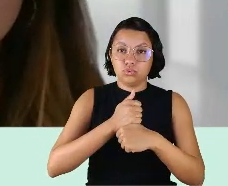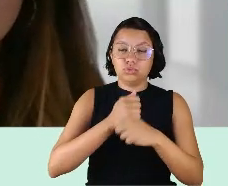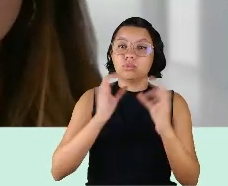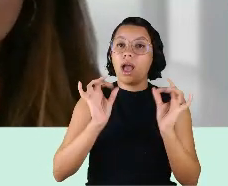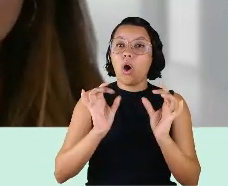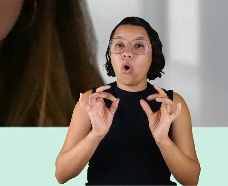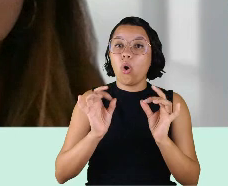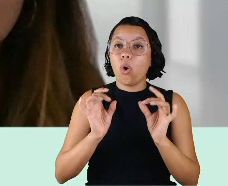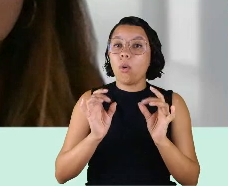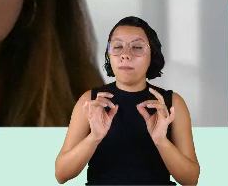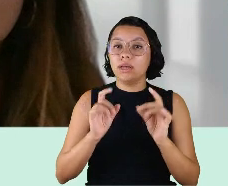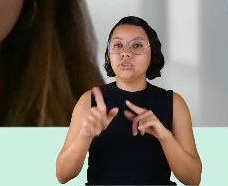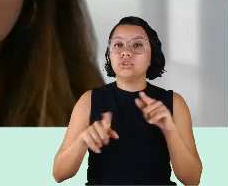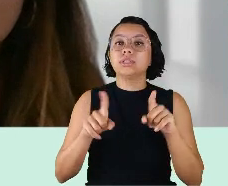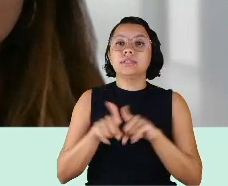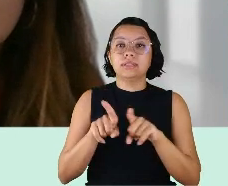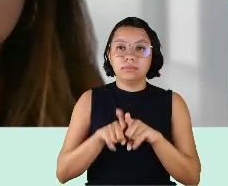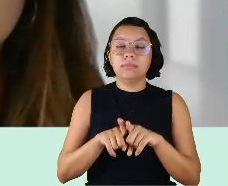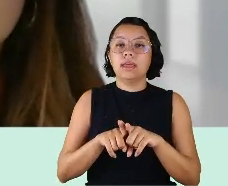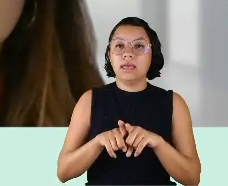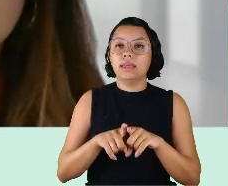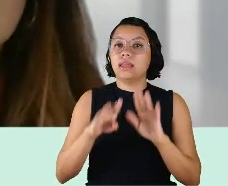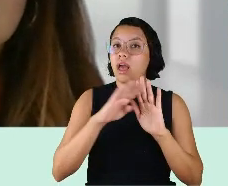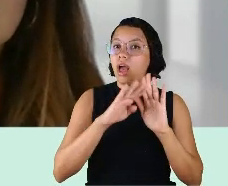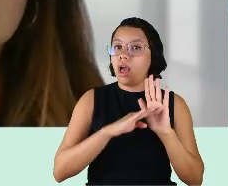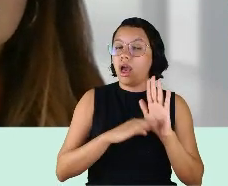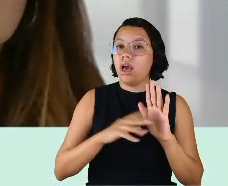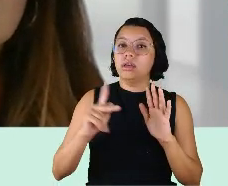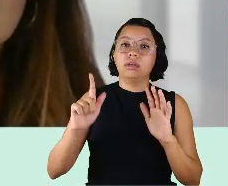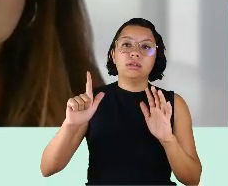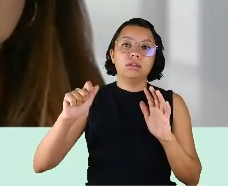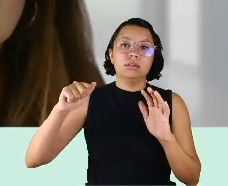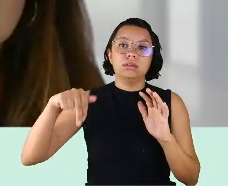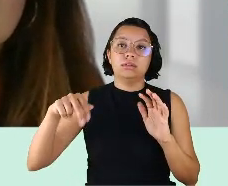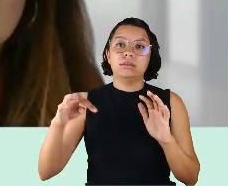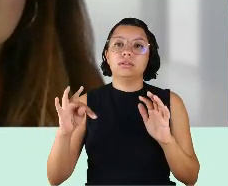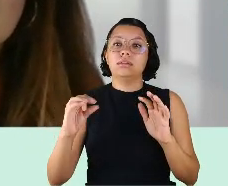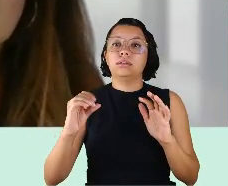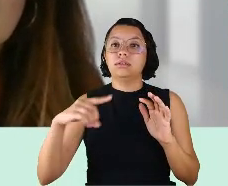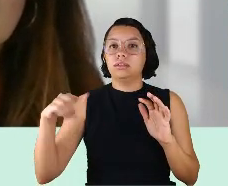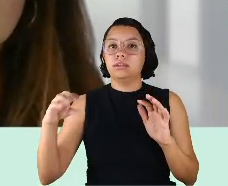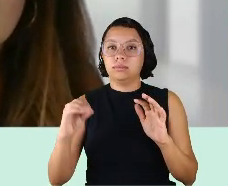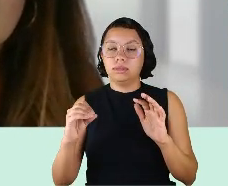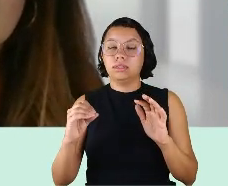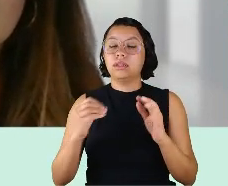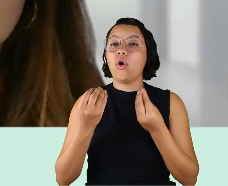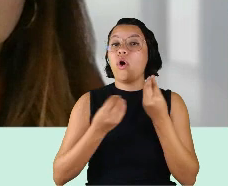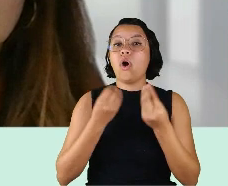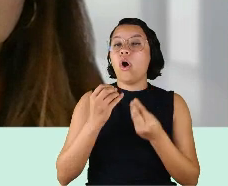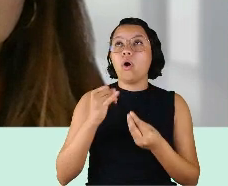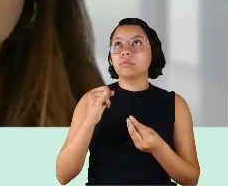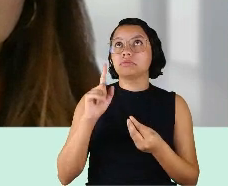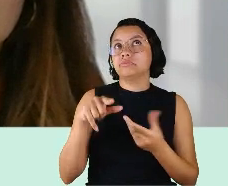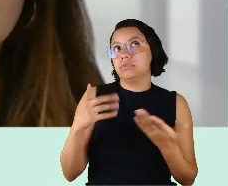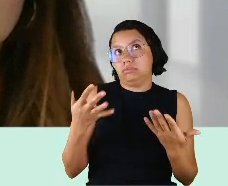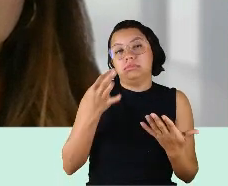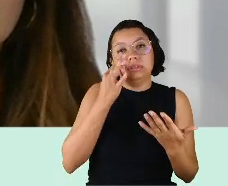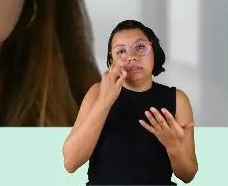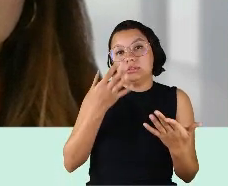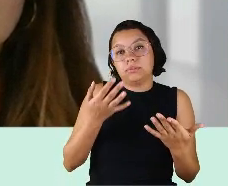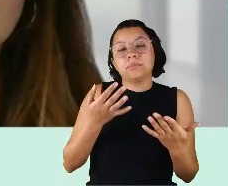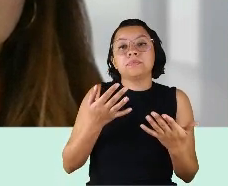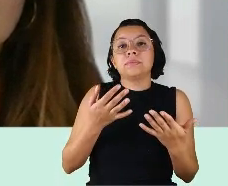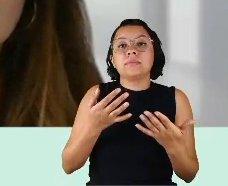substituições automáticas e das escalas de plantão, da mesma forma, como se estivesse no trabalho